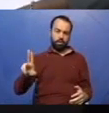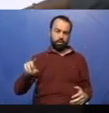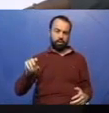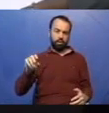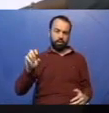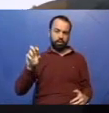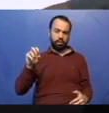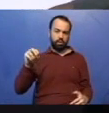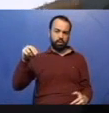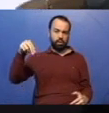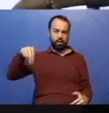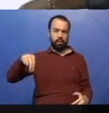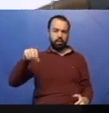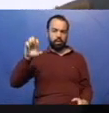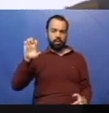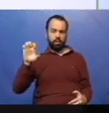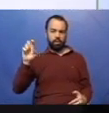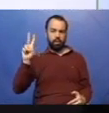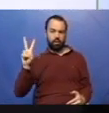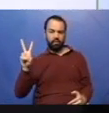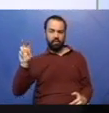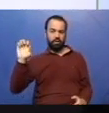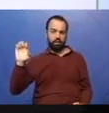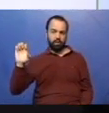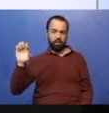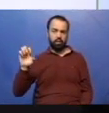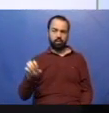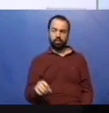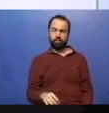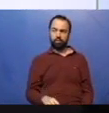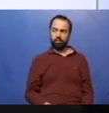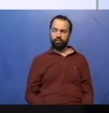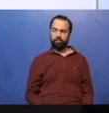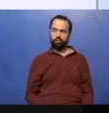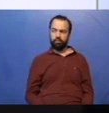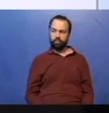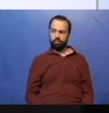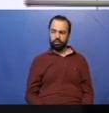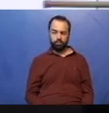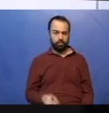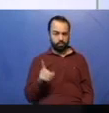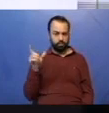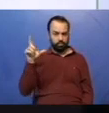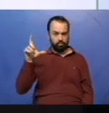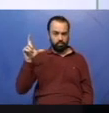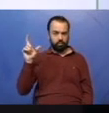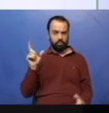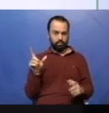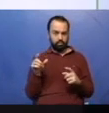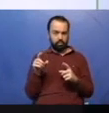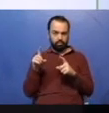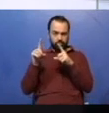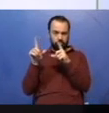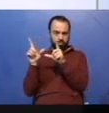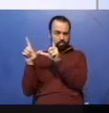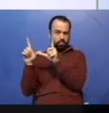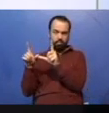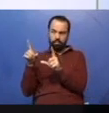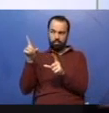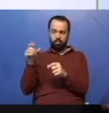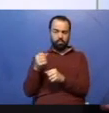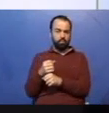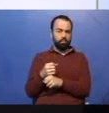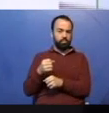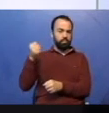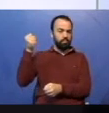quê? Isto, vai ocorrer a neve, né? Tem a figura aqui de uma pessoa caminhando, ela está com guarda-chuva